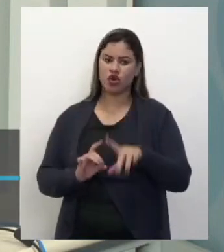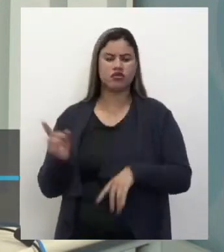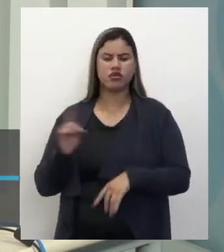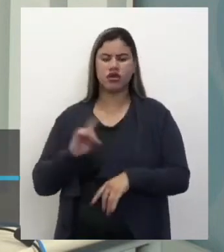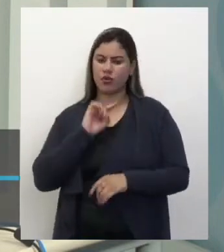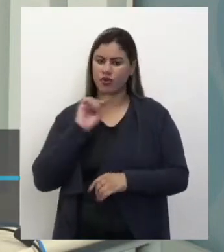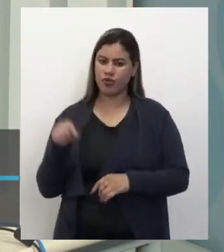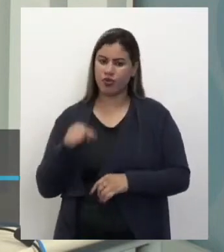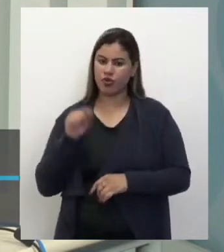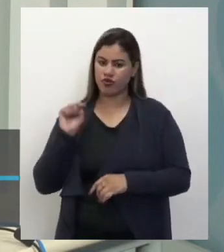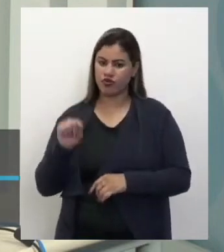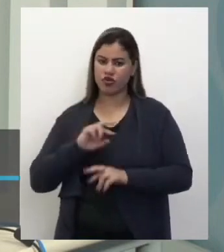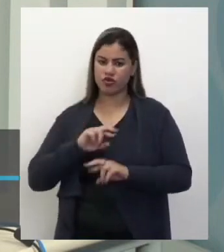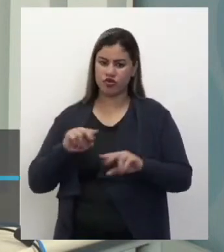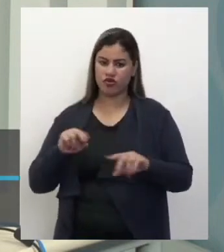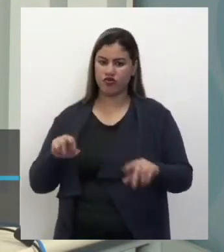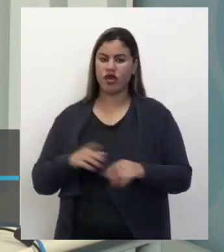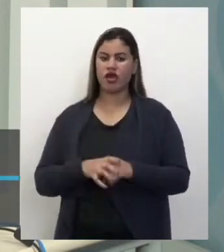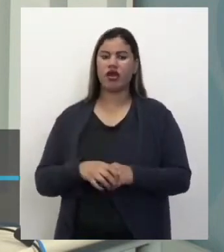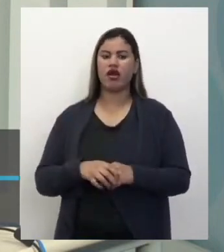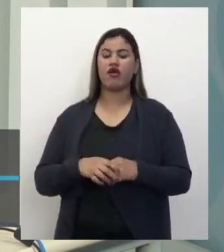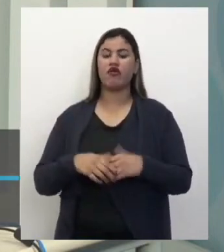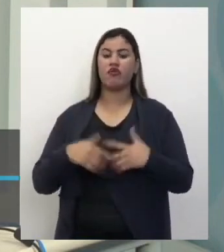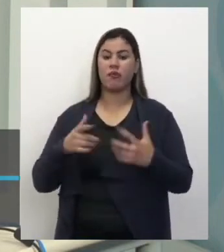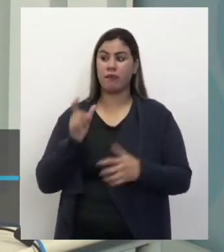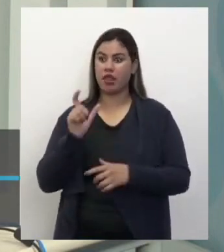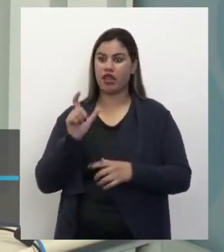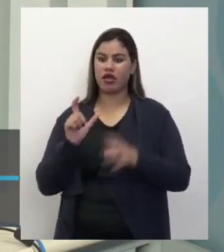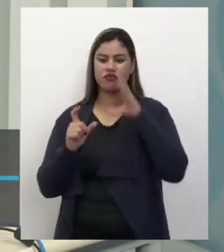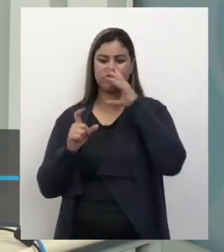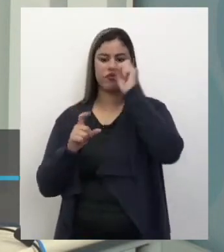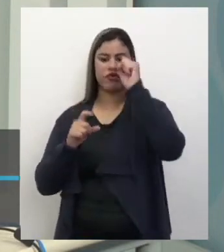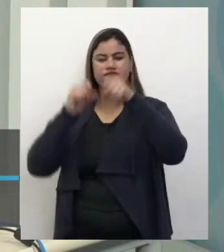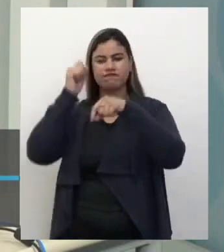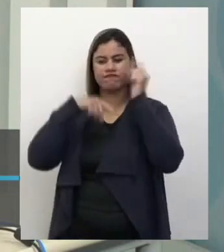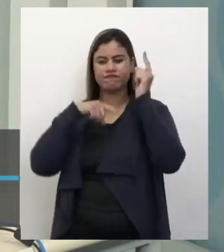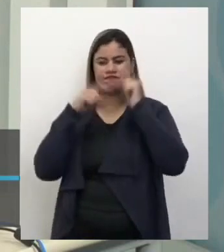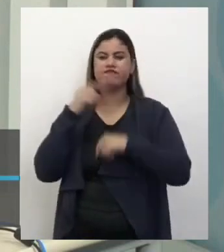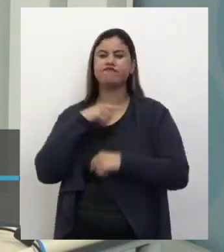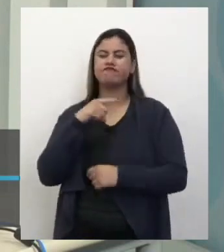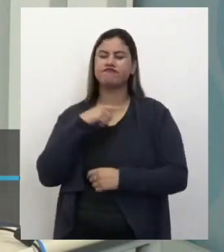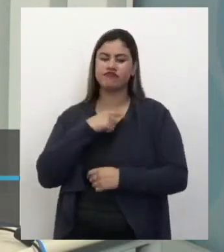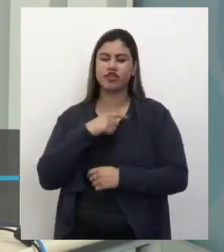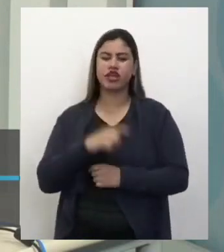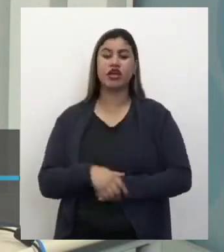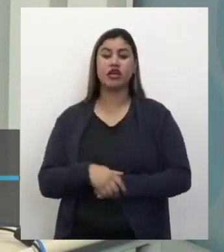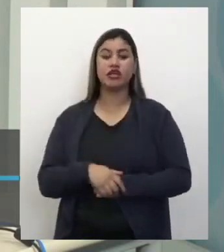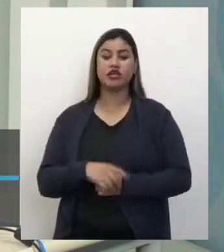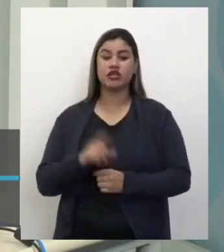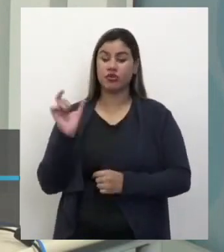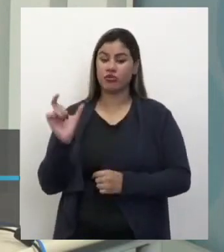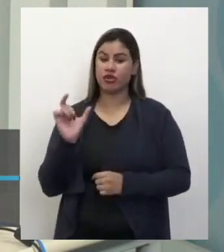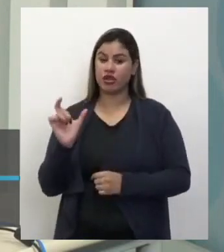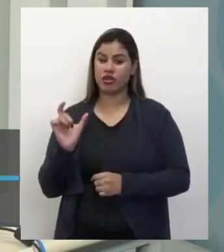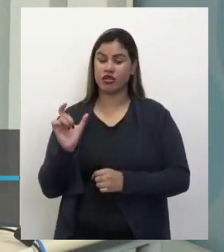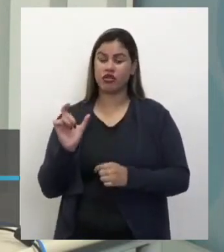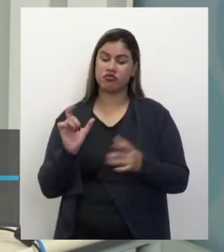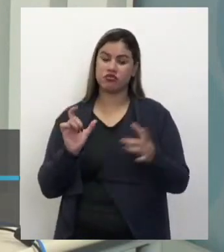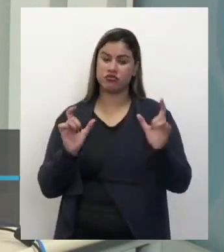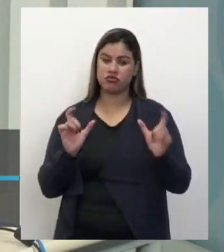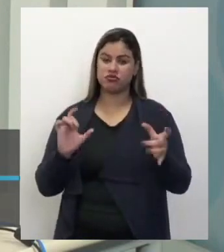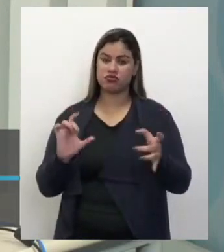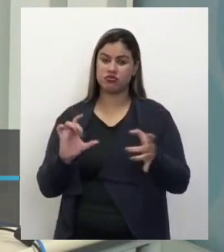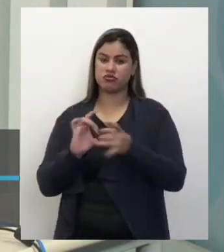a parte da oralidade também, você enfatizar a palavra. Então, esses articuladores, eles são essenciais para que o texto